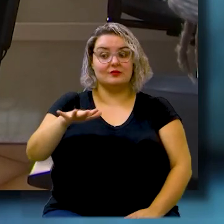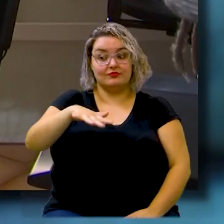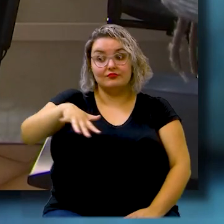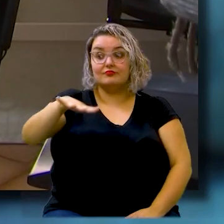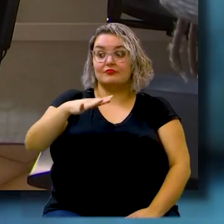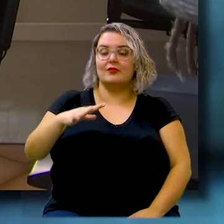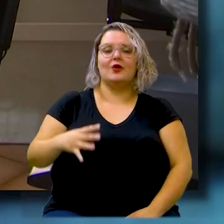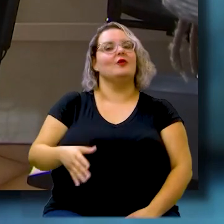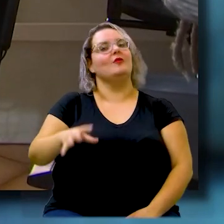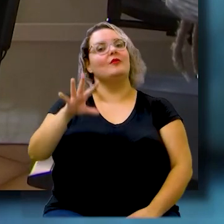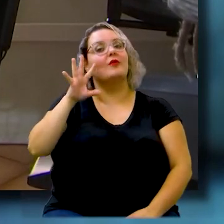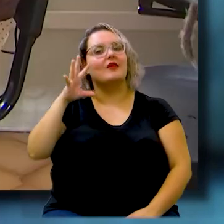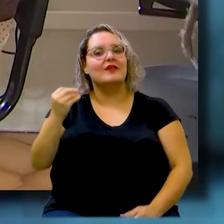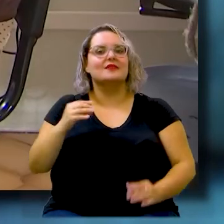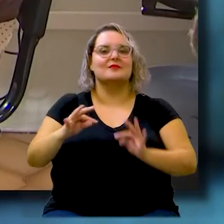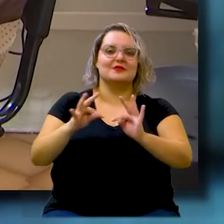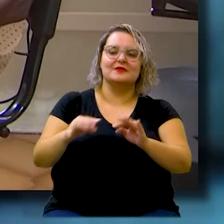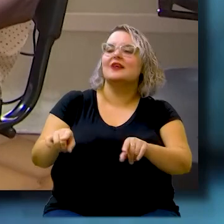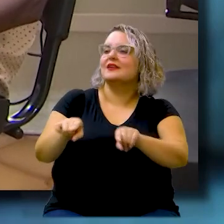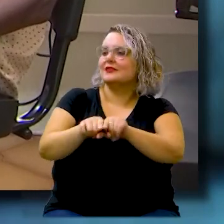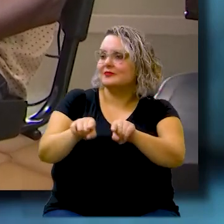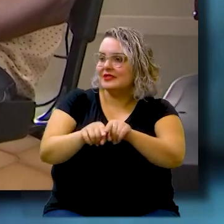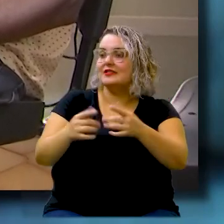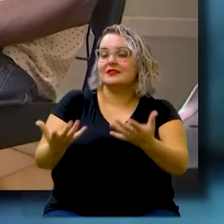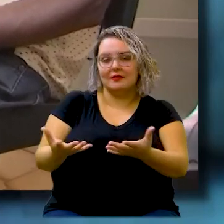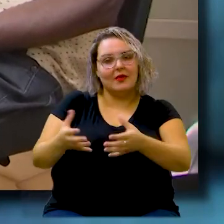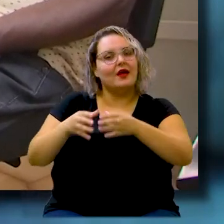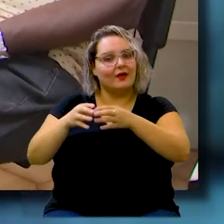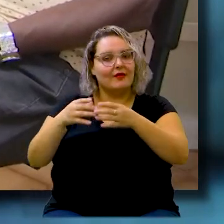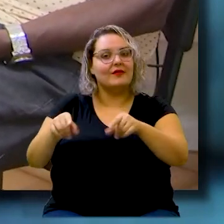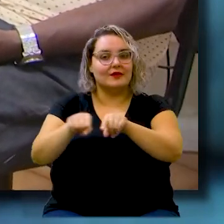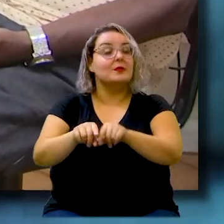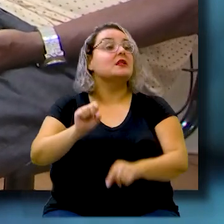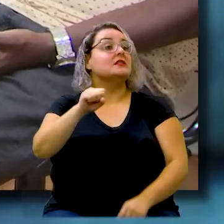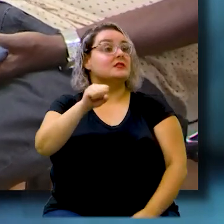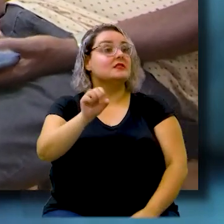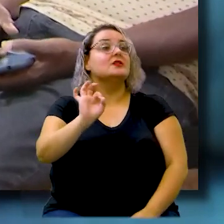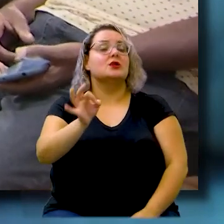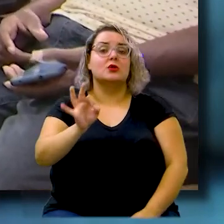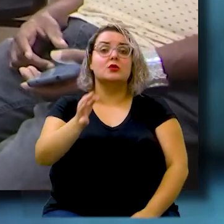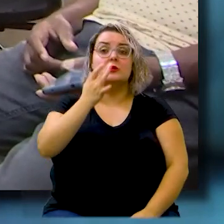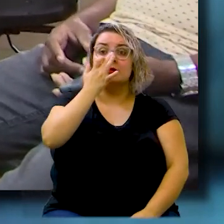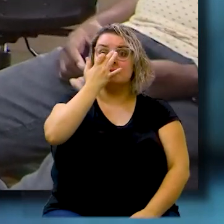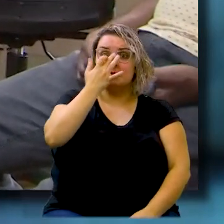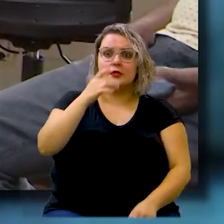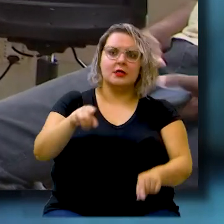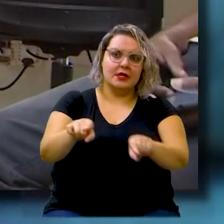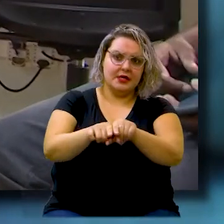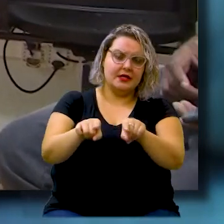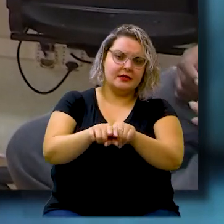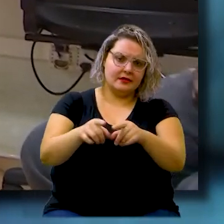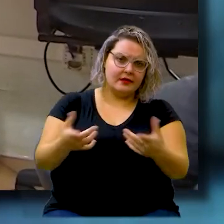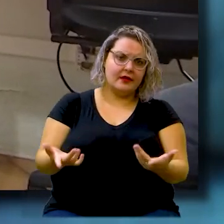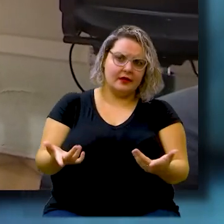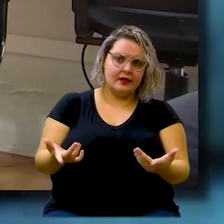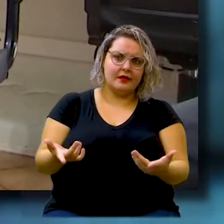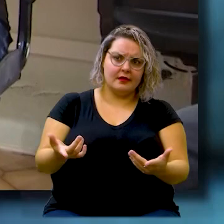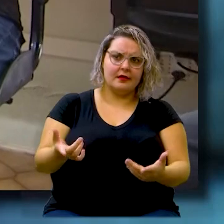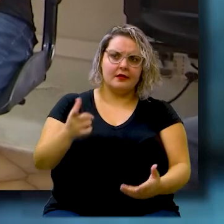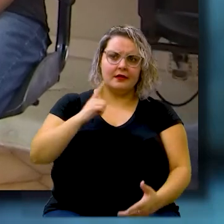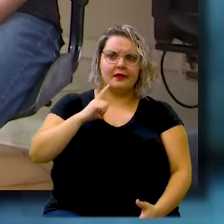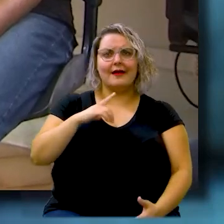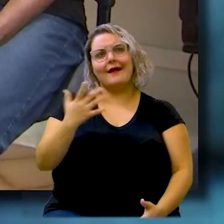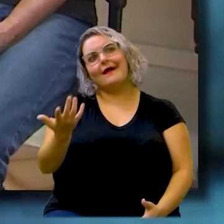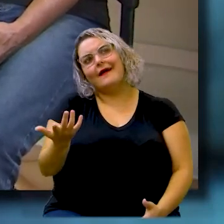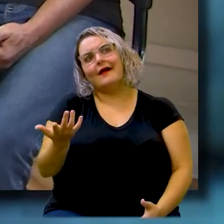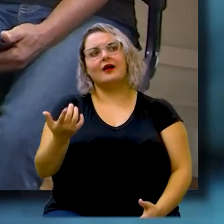conhecimento técnico das coisas, mas para estar em convívio, né? Sim, com certeza. E tem muito, né, esse depoimento de,